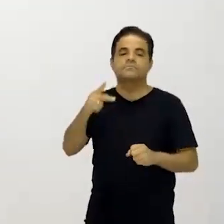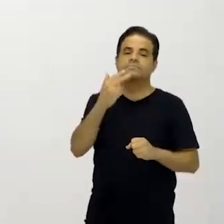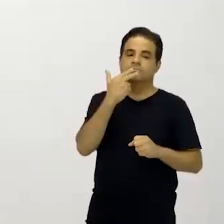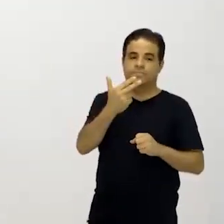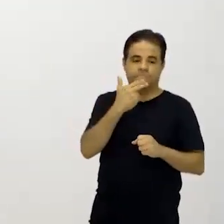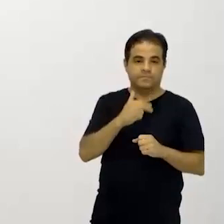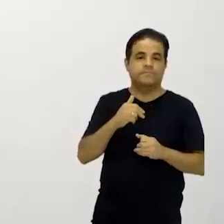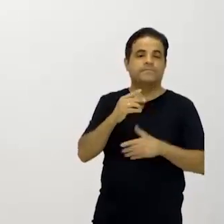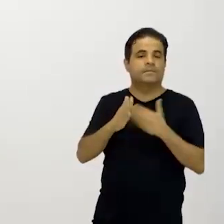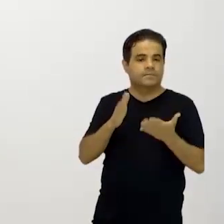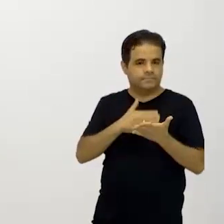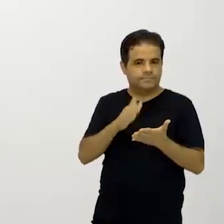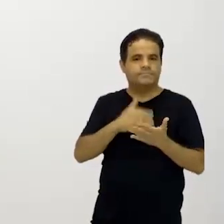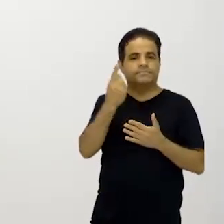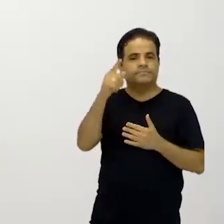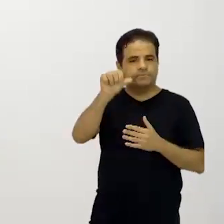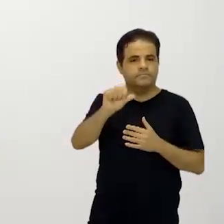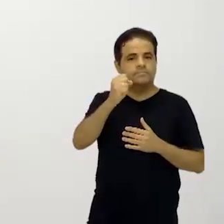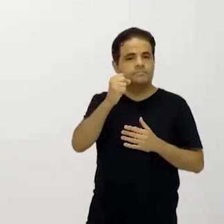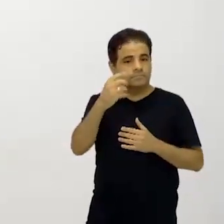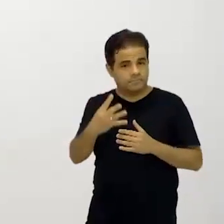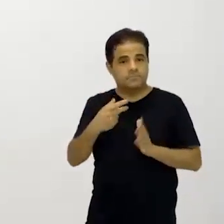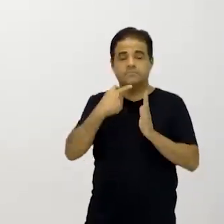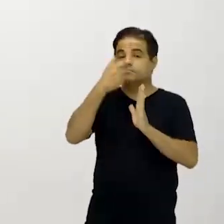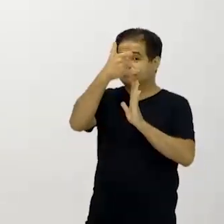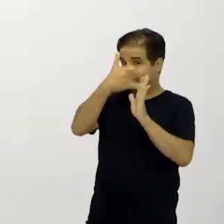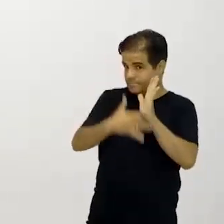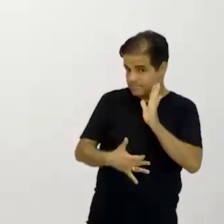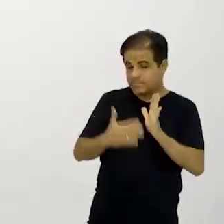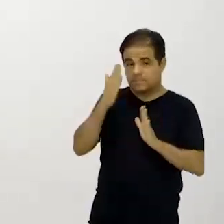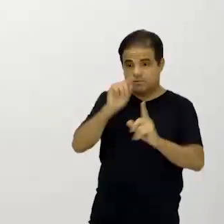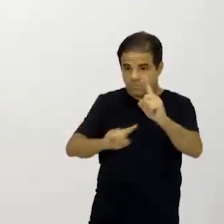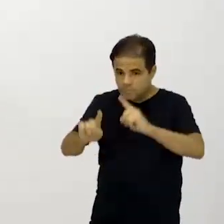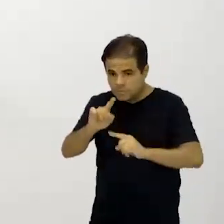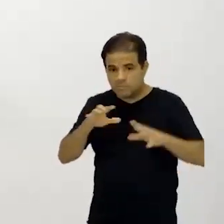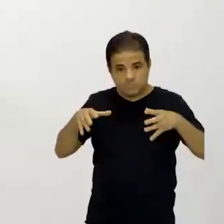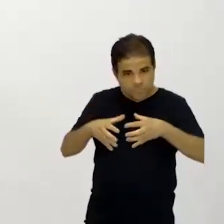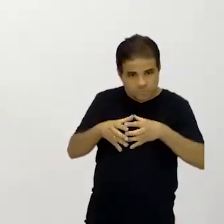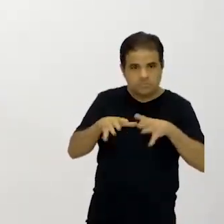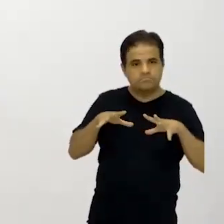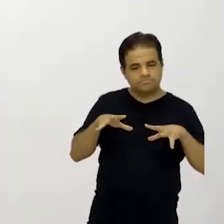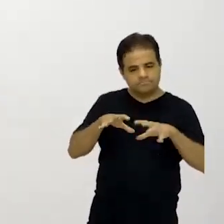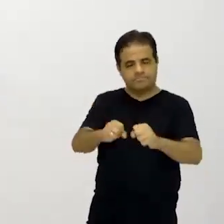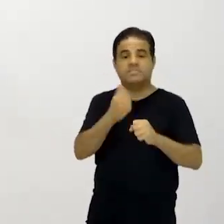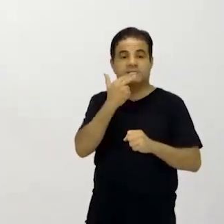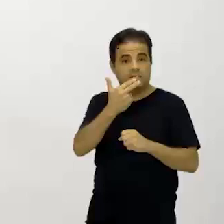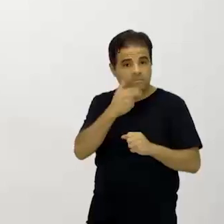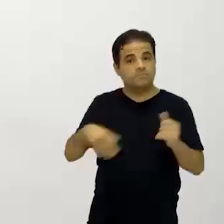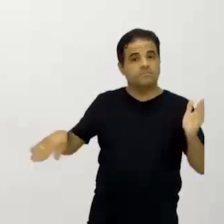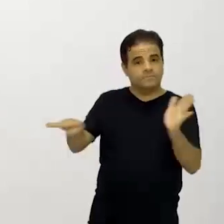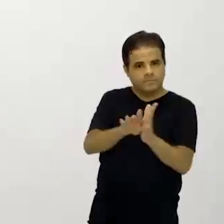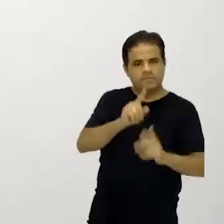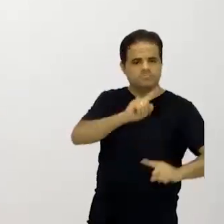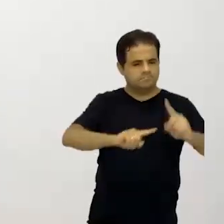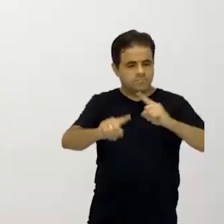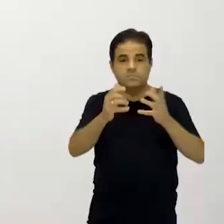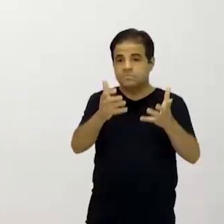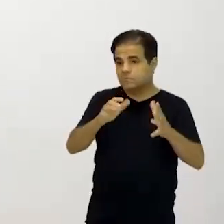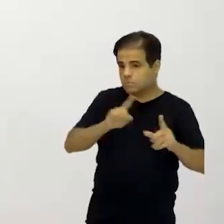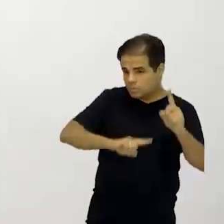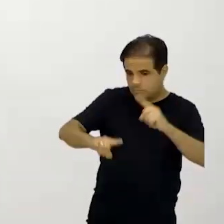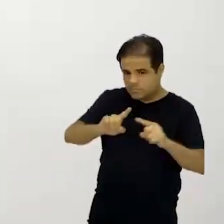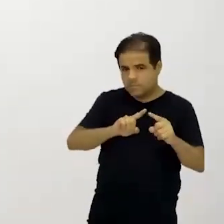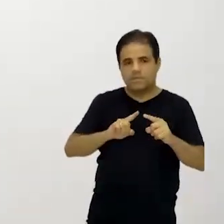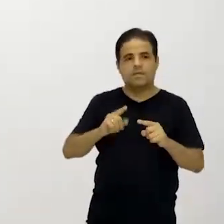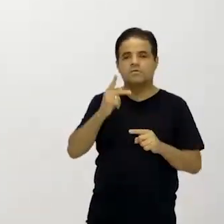livro 1984 de George Orwell ele fala isso, né? Então a nova língua ali vinha para dominar. Então quando eu quero dominar um povo, eu